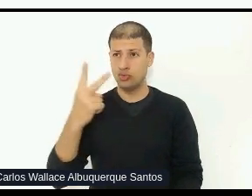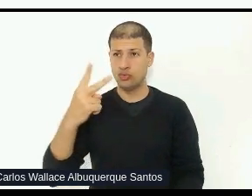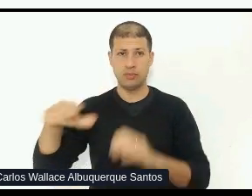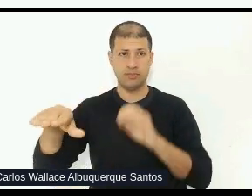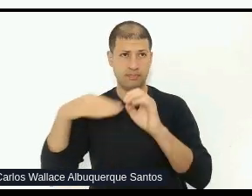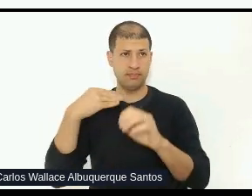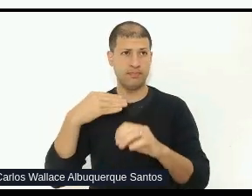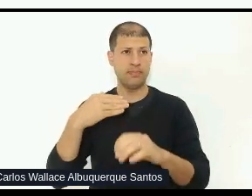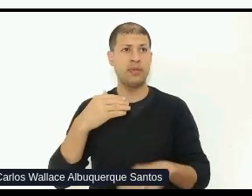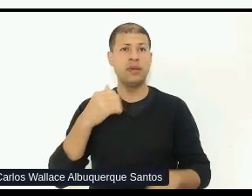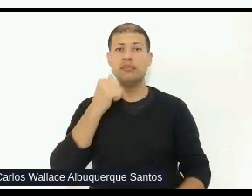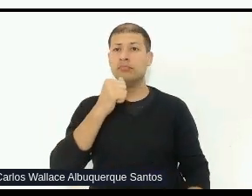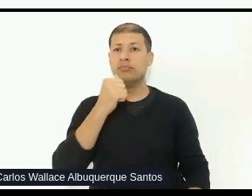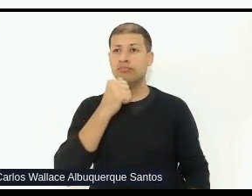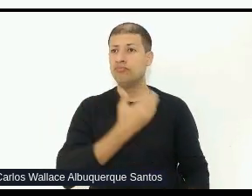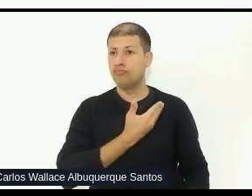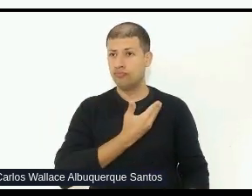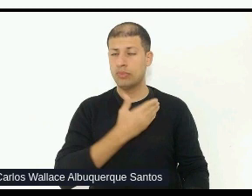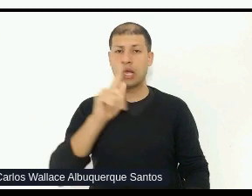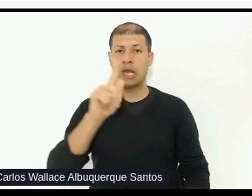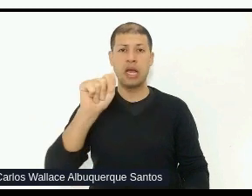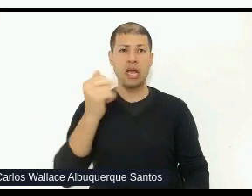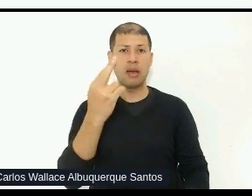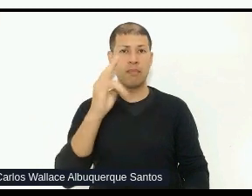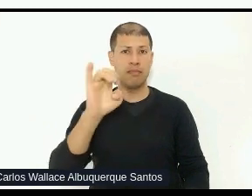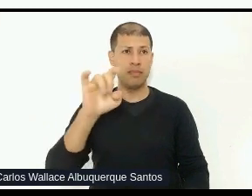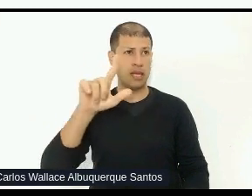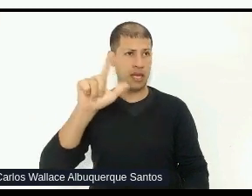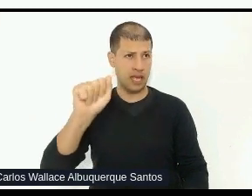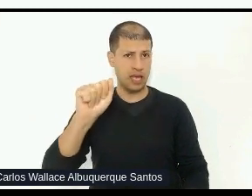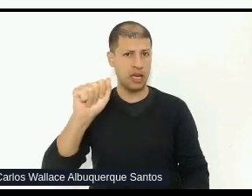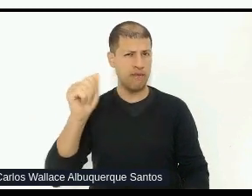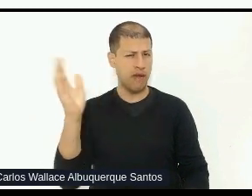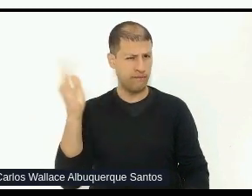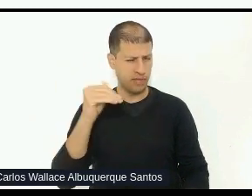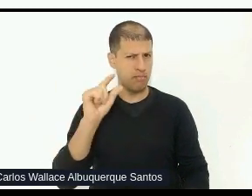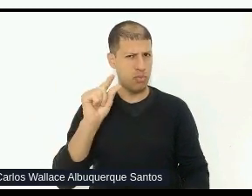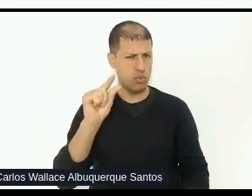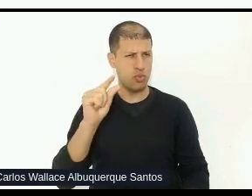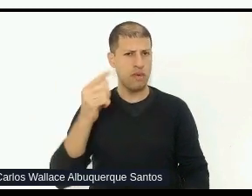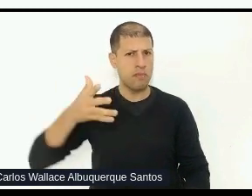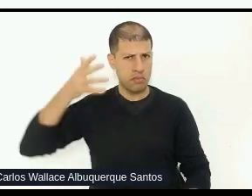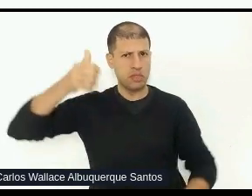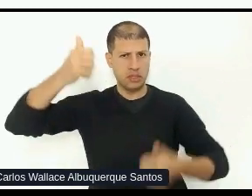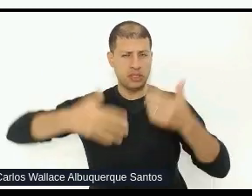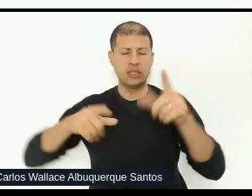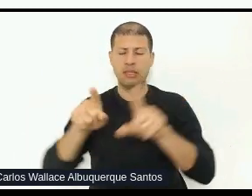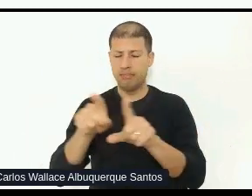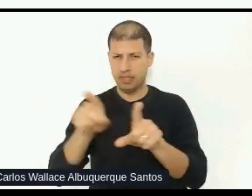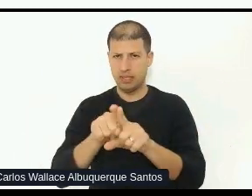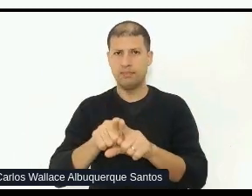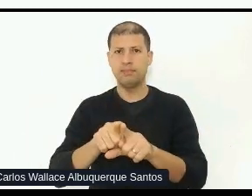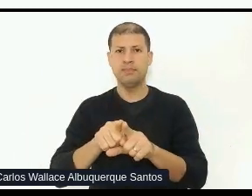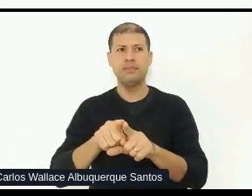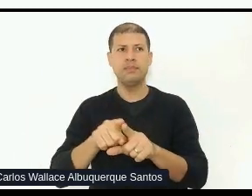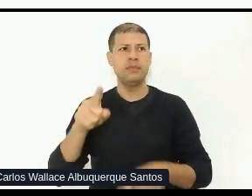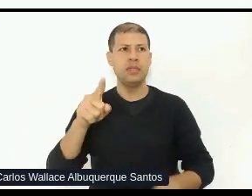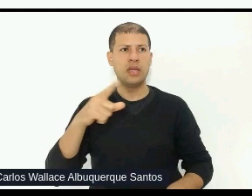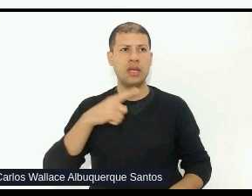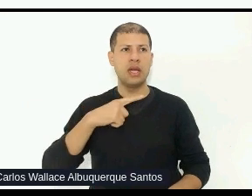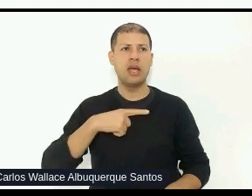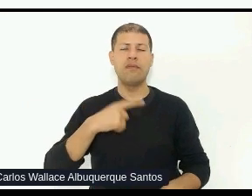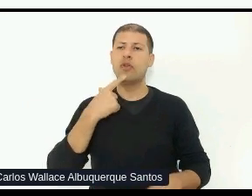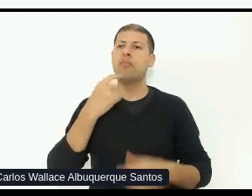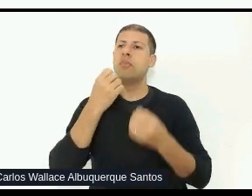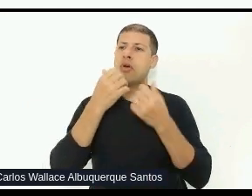nossa querida Gabriela, que, por sinal, vai estar com a gente já já aqui, também palestrando com a gente. Ela fez as primeiras